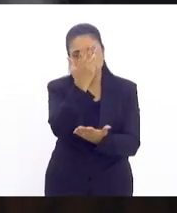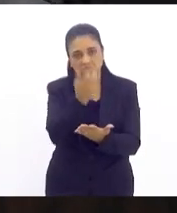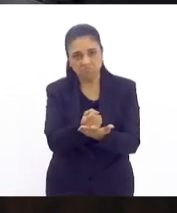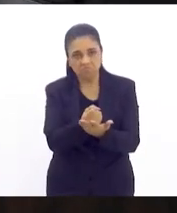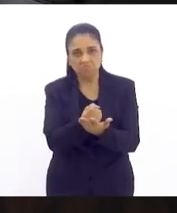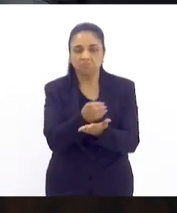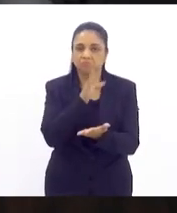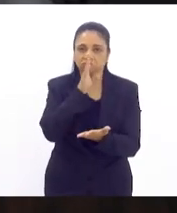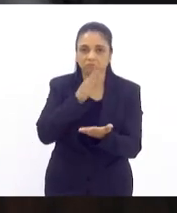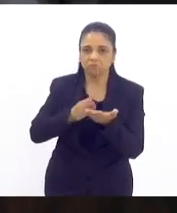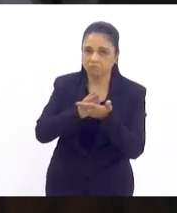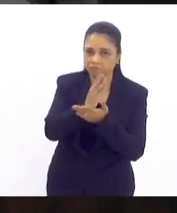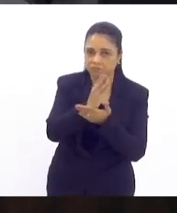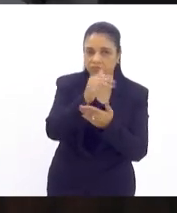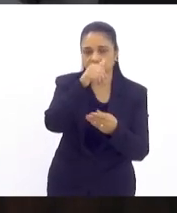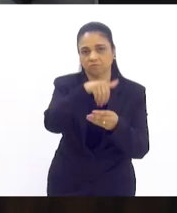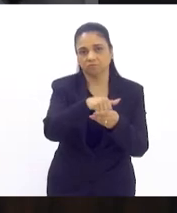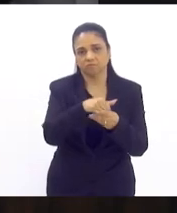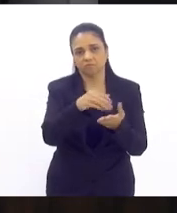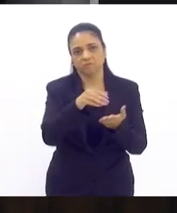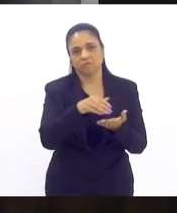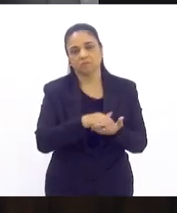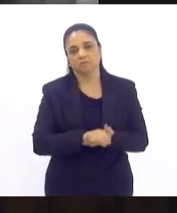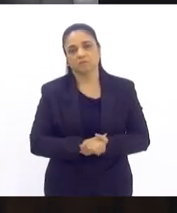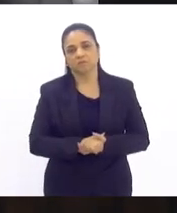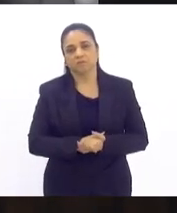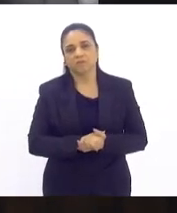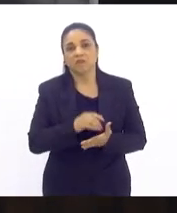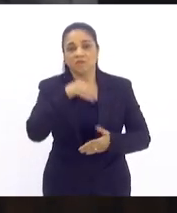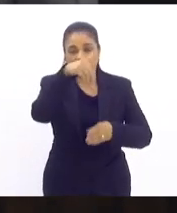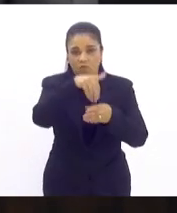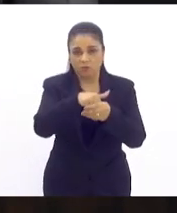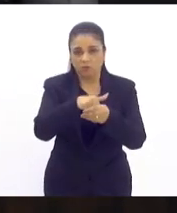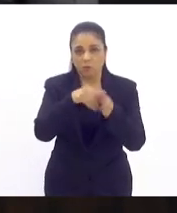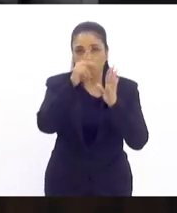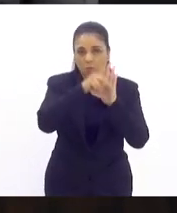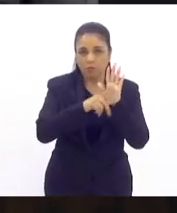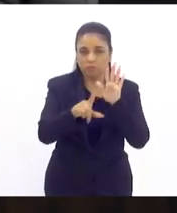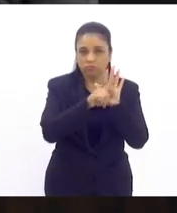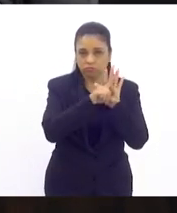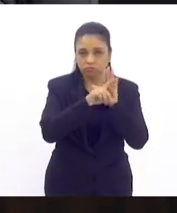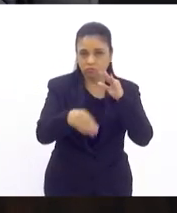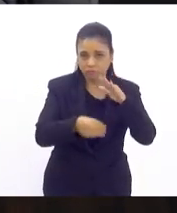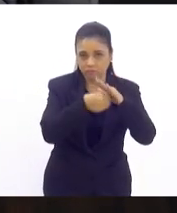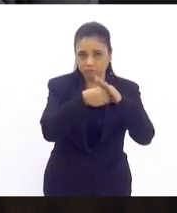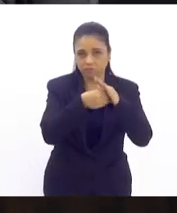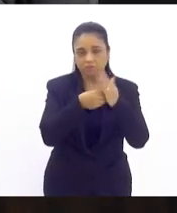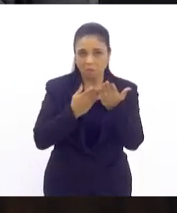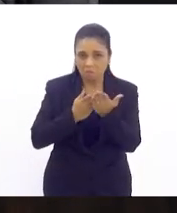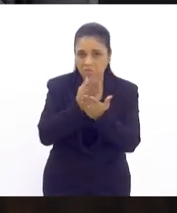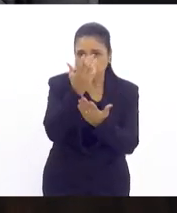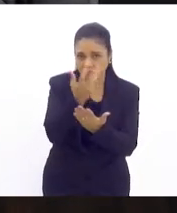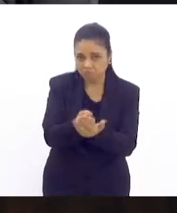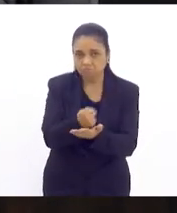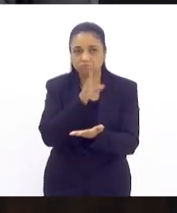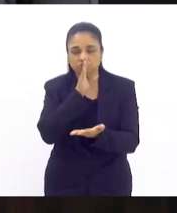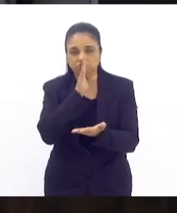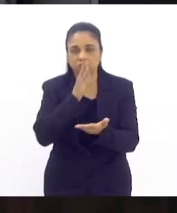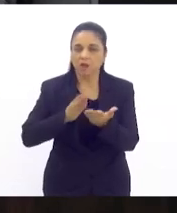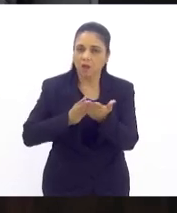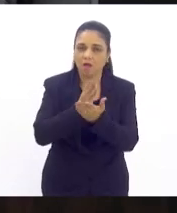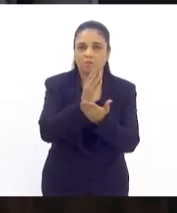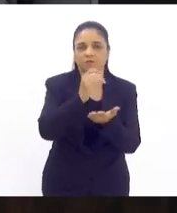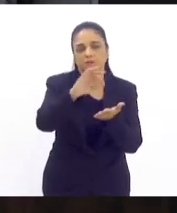própria irmã Deus como estão aprovado em votação projeto assim emendados senhores que aprovam permaneça Como estão